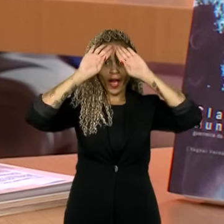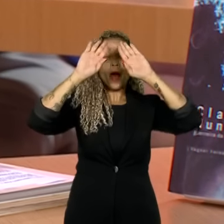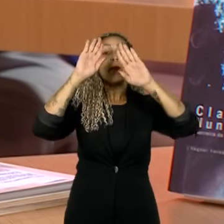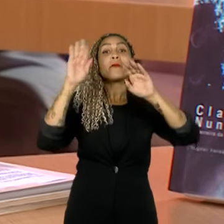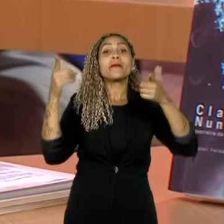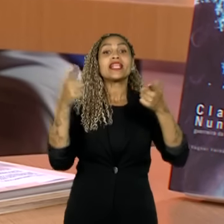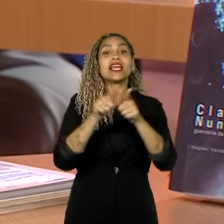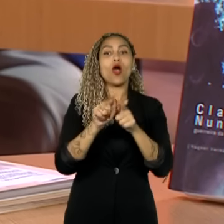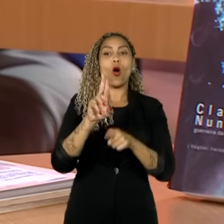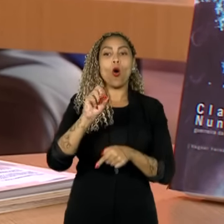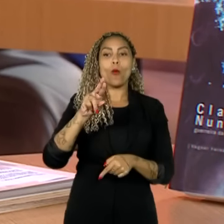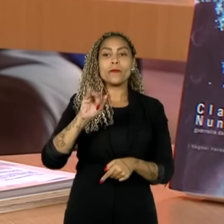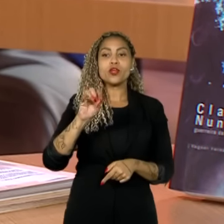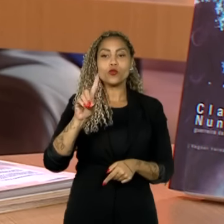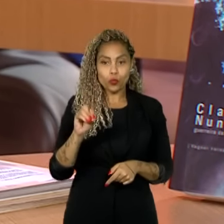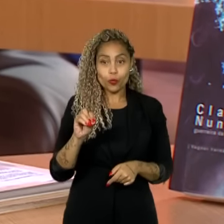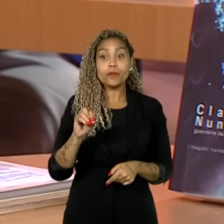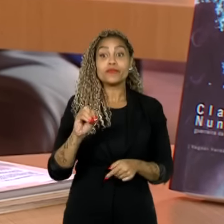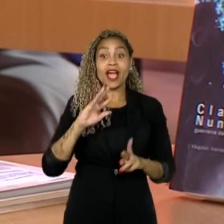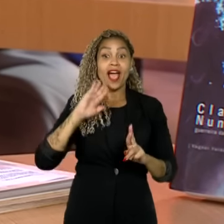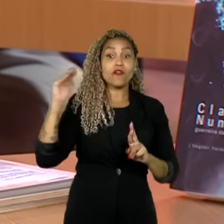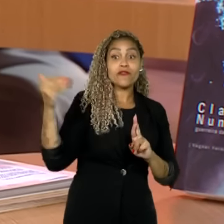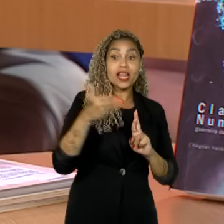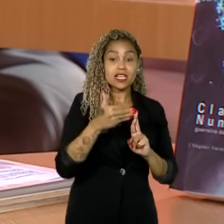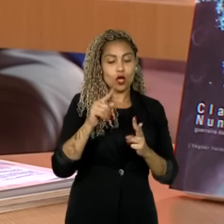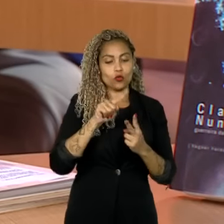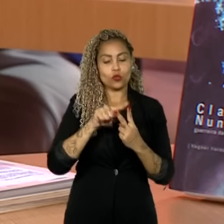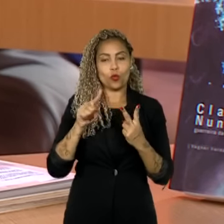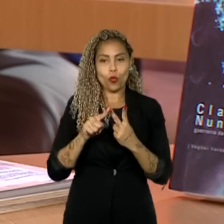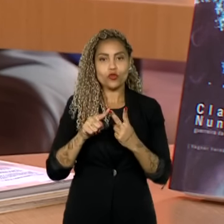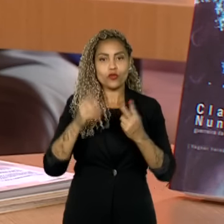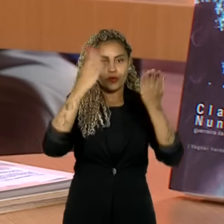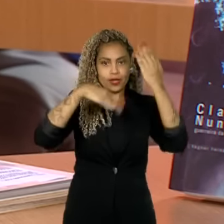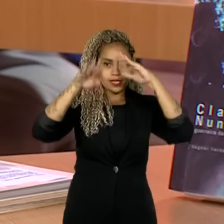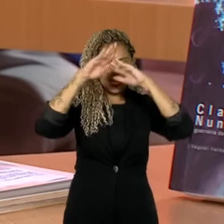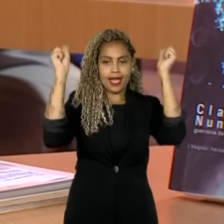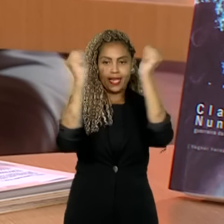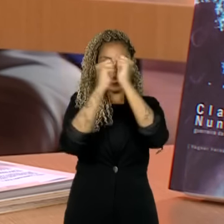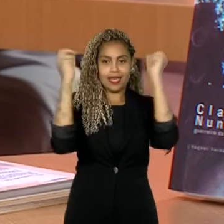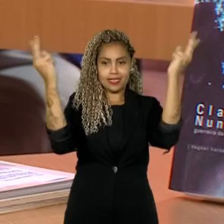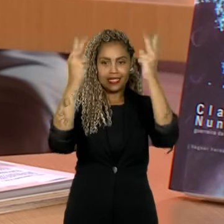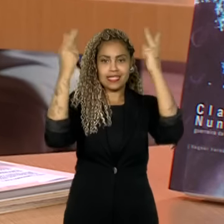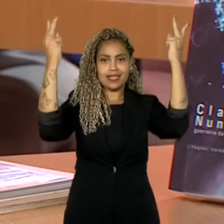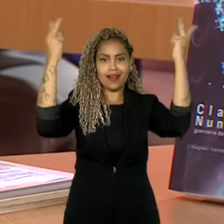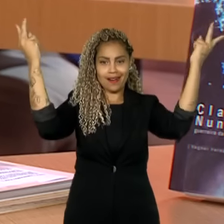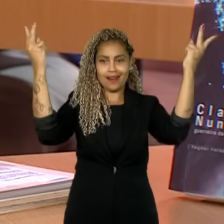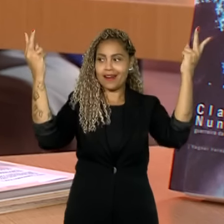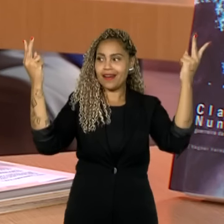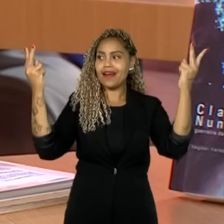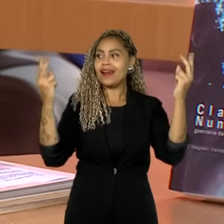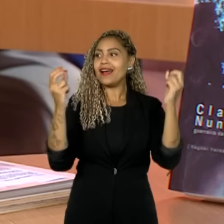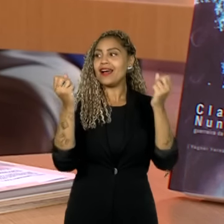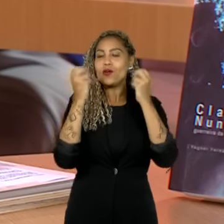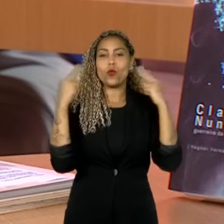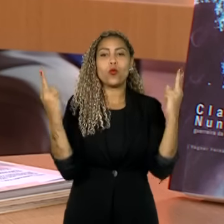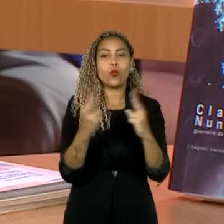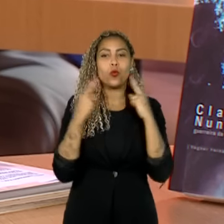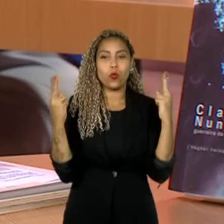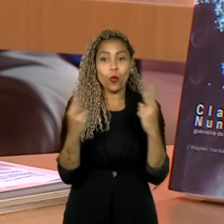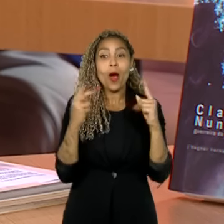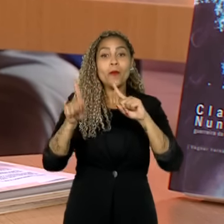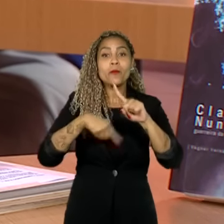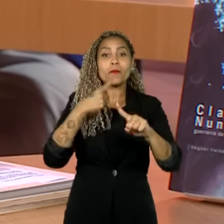Bastos. A letra, gente, faz referência direta a dois orixás. Iansã, Epa Rei, deusa dos ventos e tempestades. E